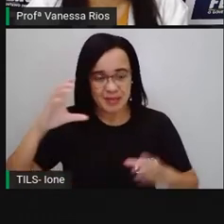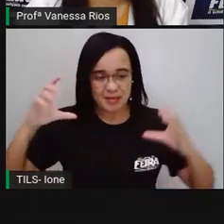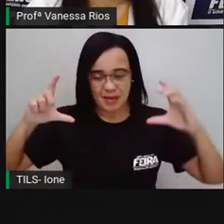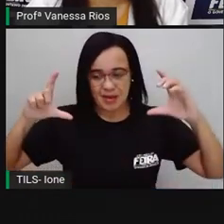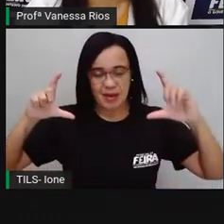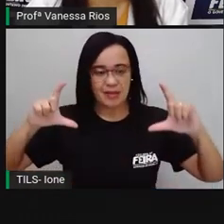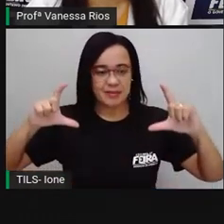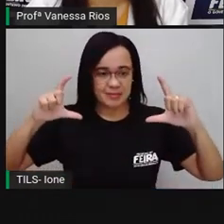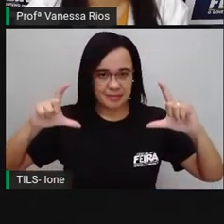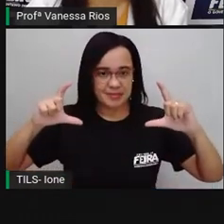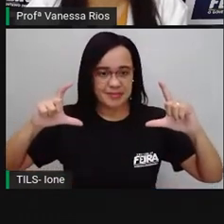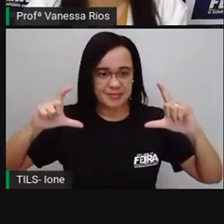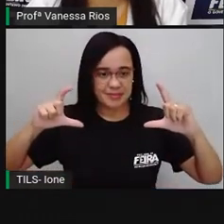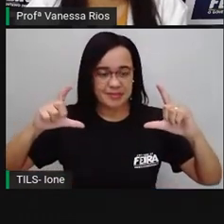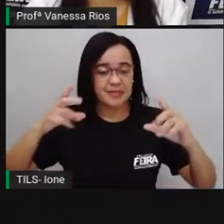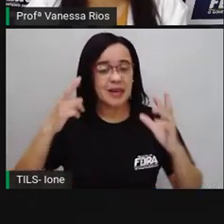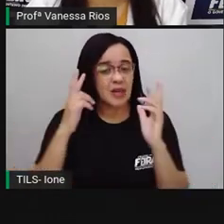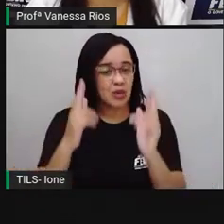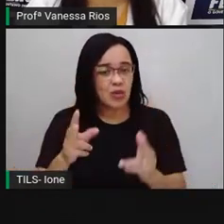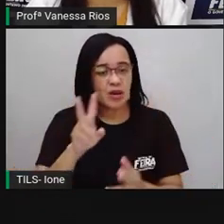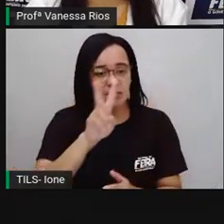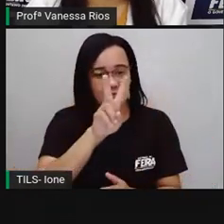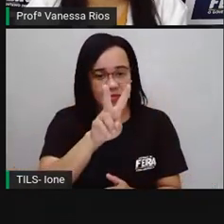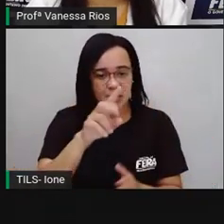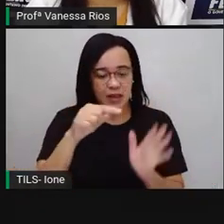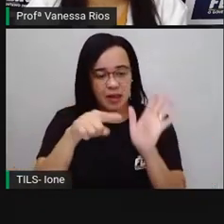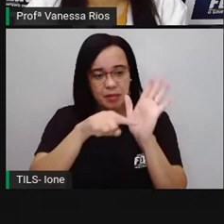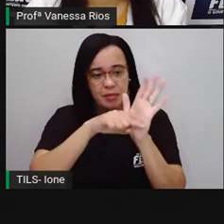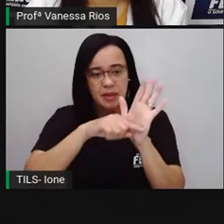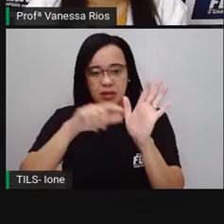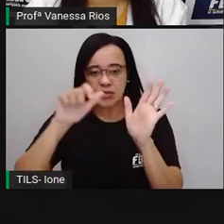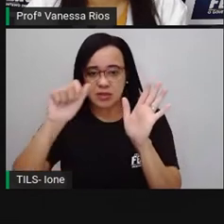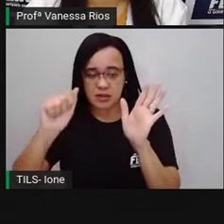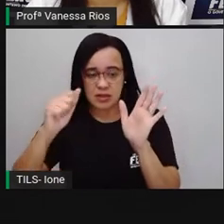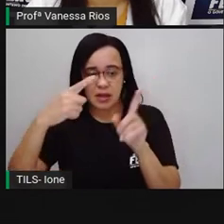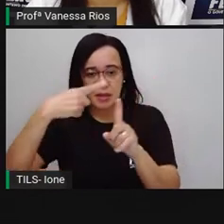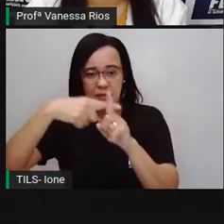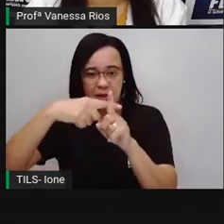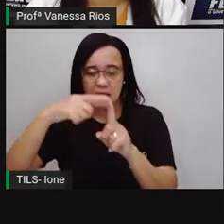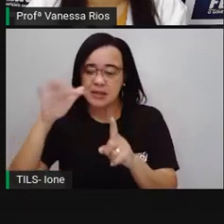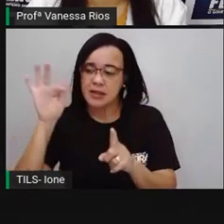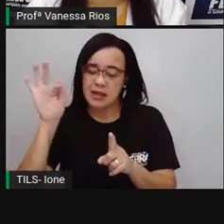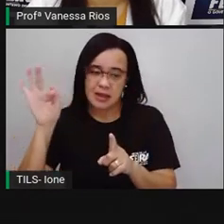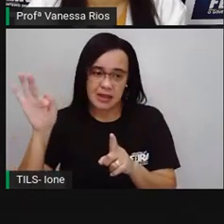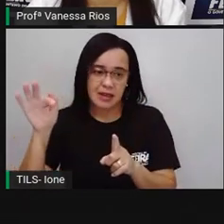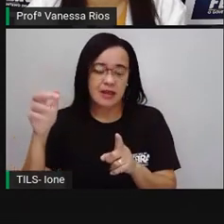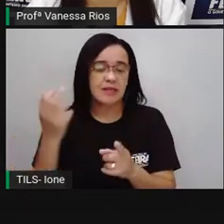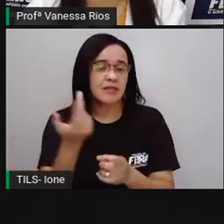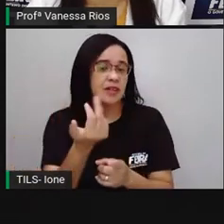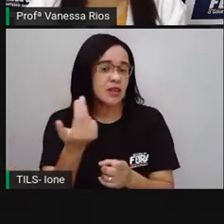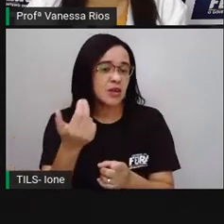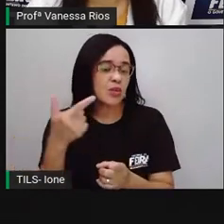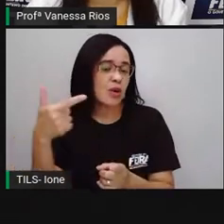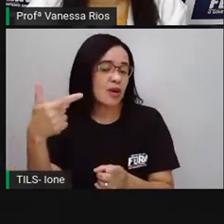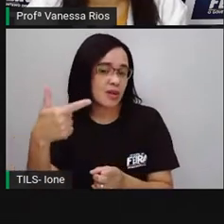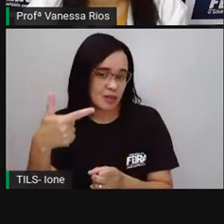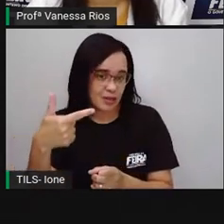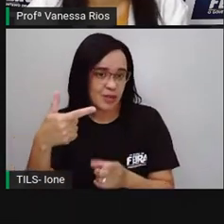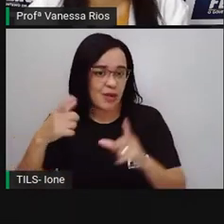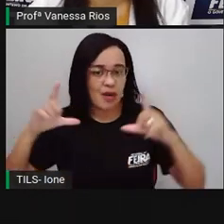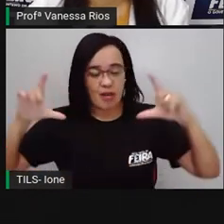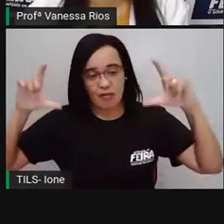V menos A mais F igual a 2. Eita, meu Deus, Pró, e o que é